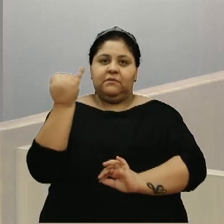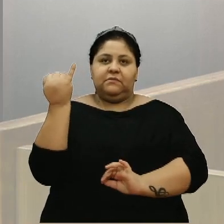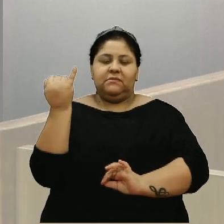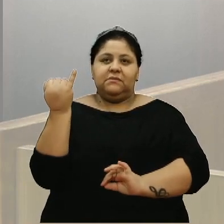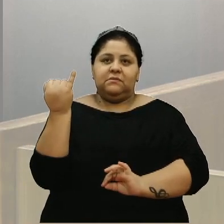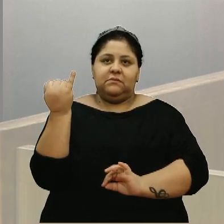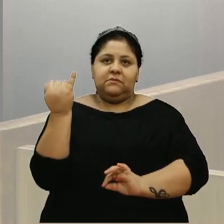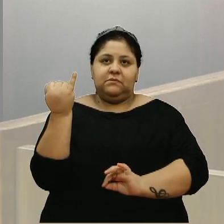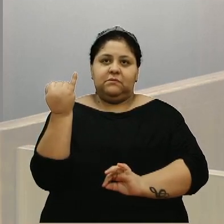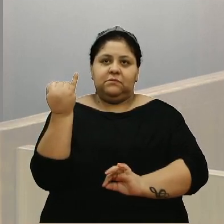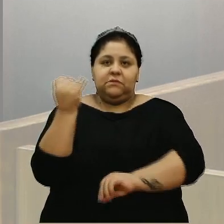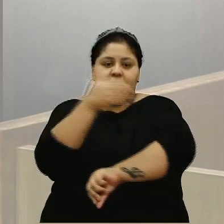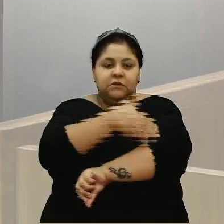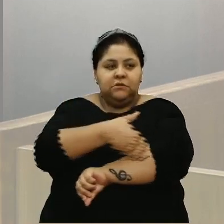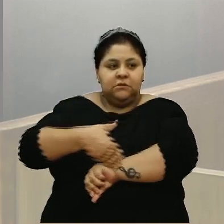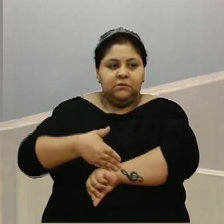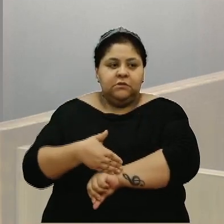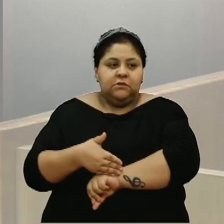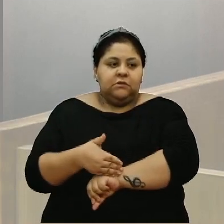é ali estrada